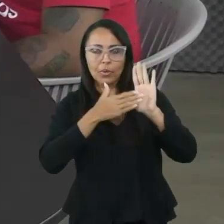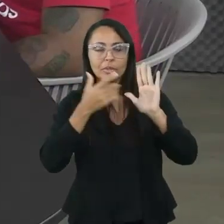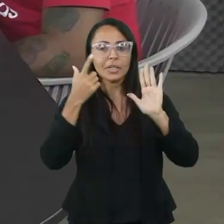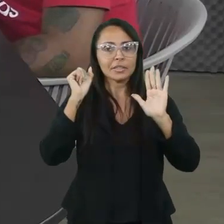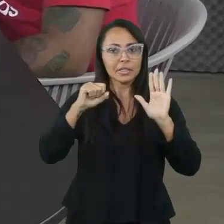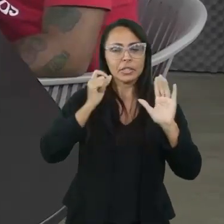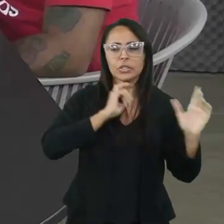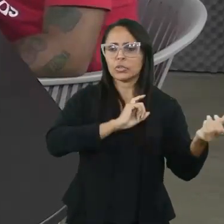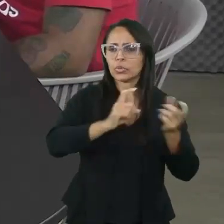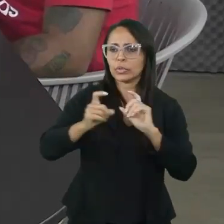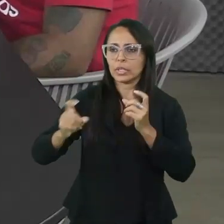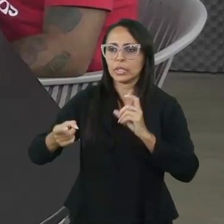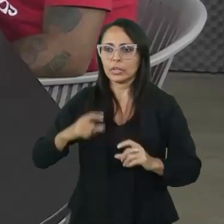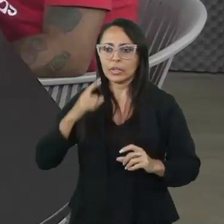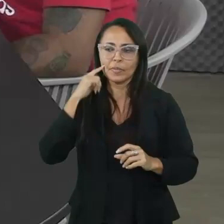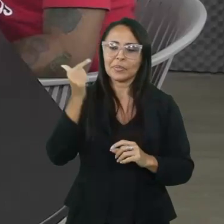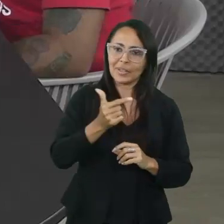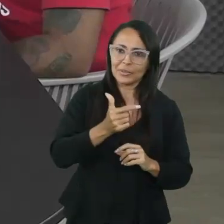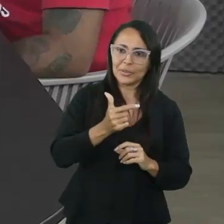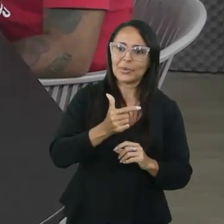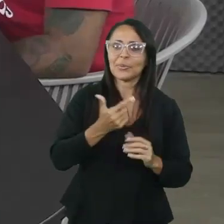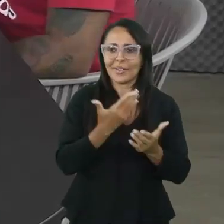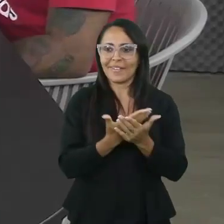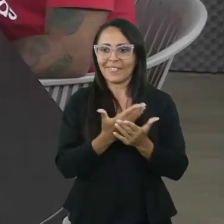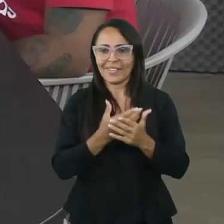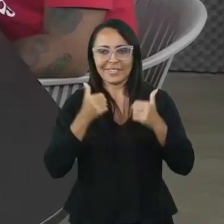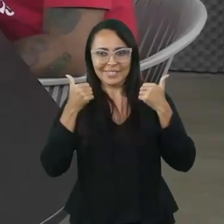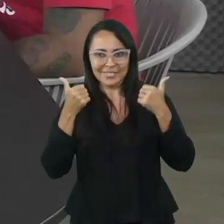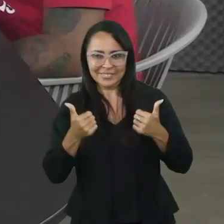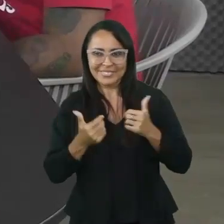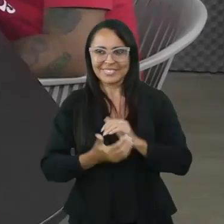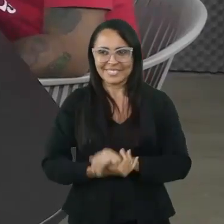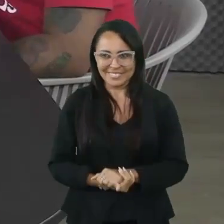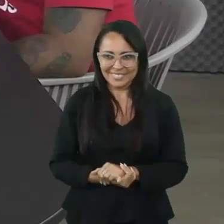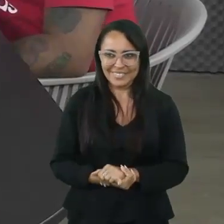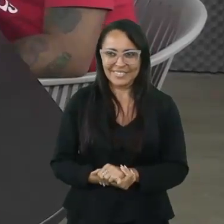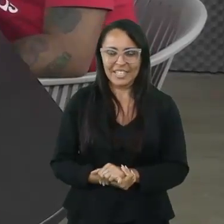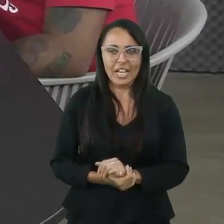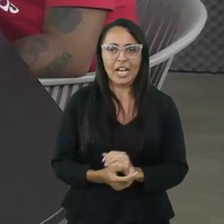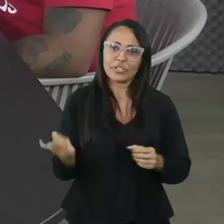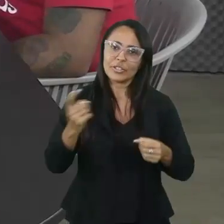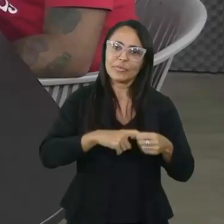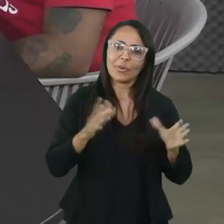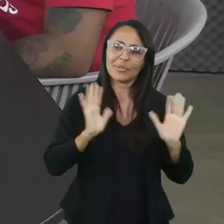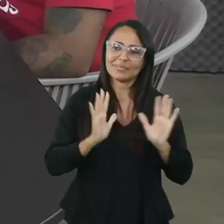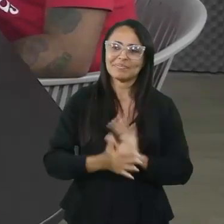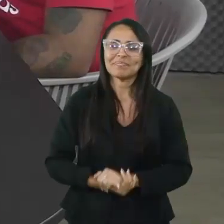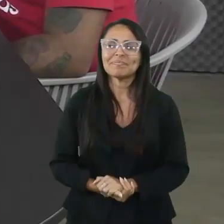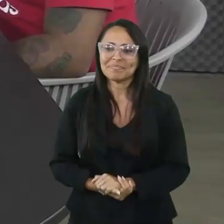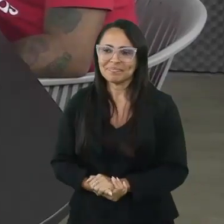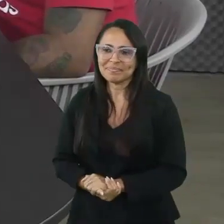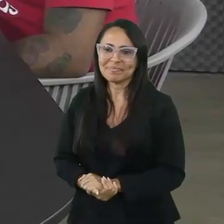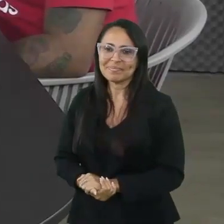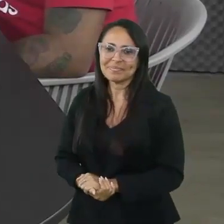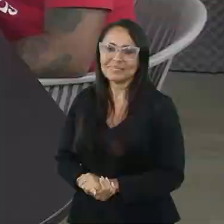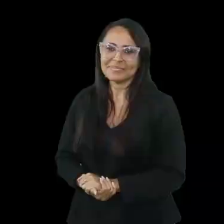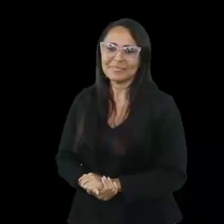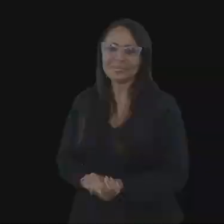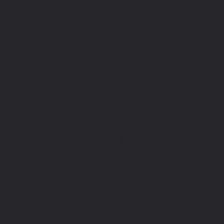outras questões, mas vamos falar no segundo bloco, porque tem Claro. assunto demais pra gente conversar, Sim. não é não? Então a gente volta daqui a pouquinho. Tá joia.